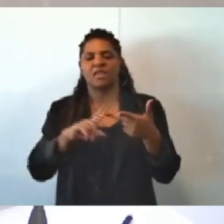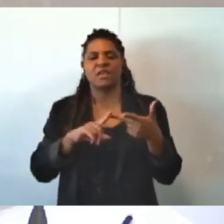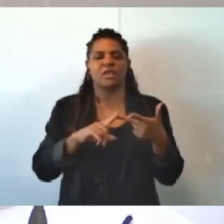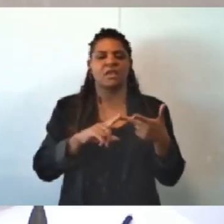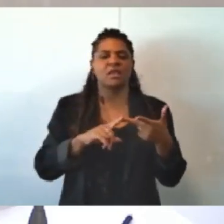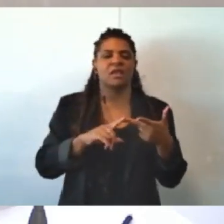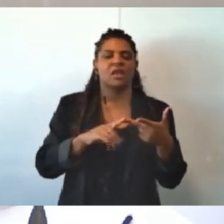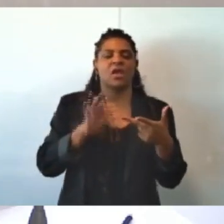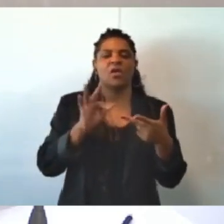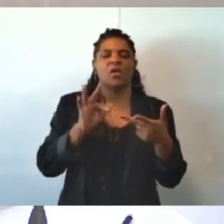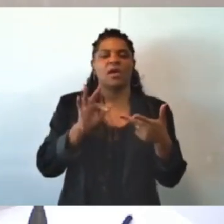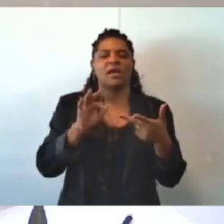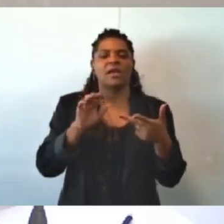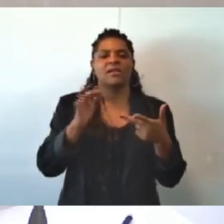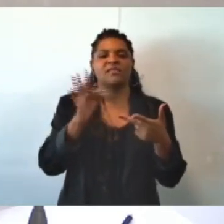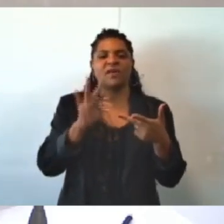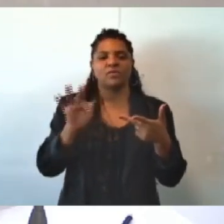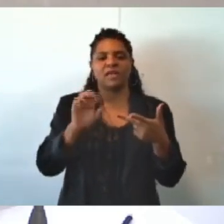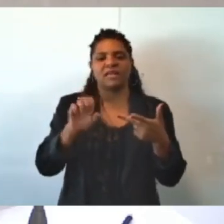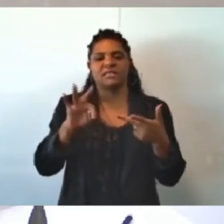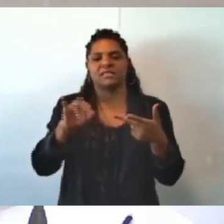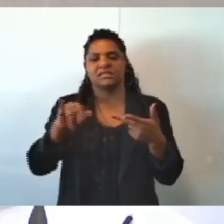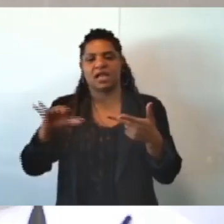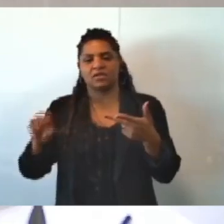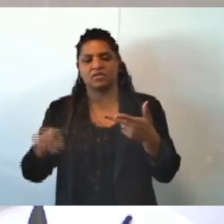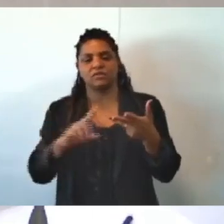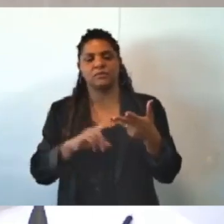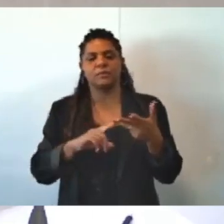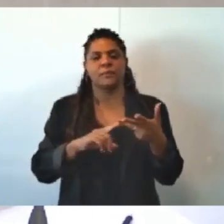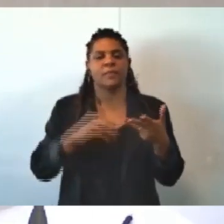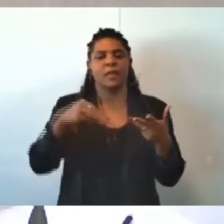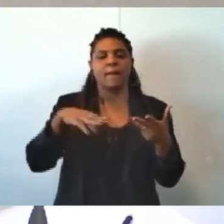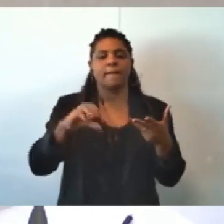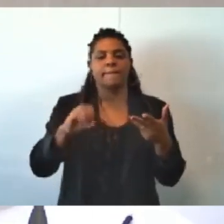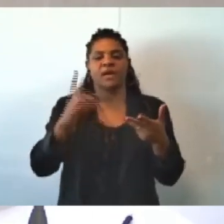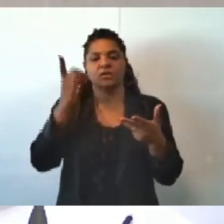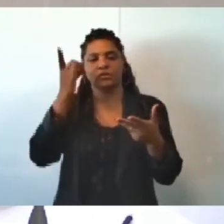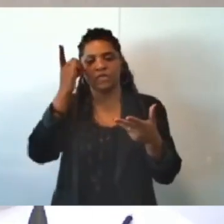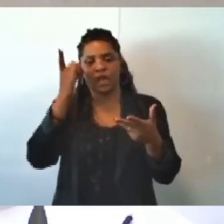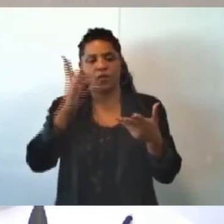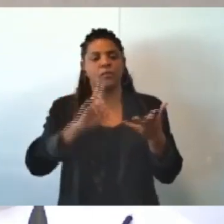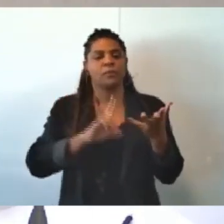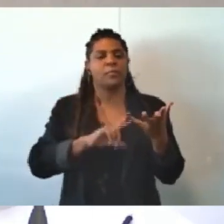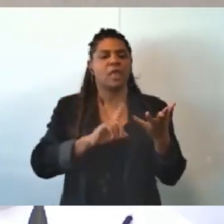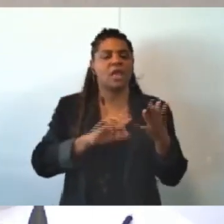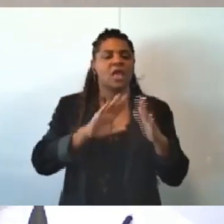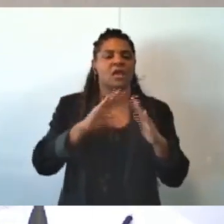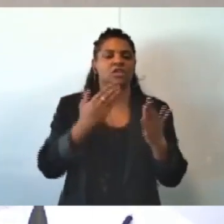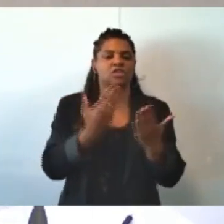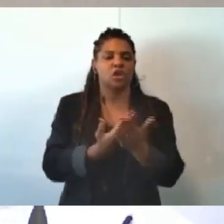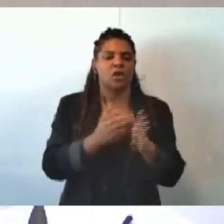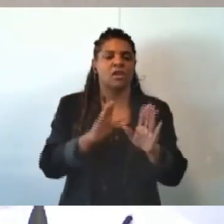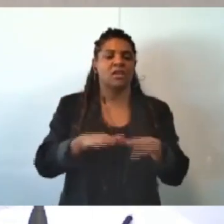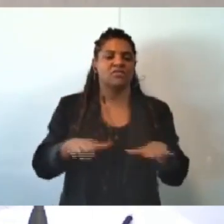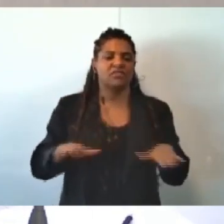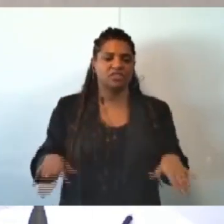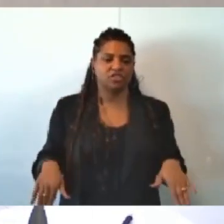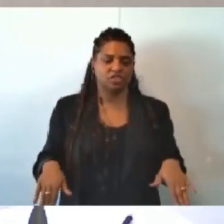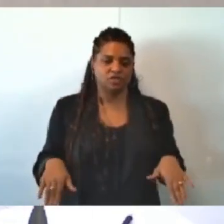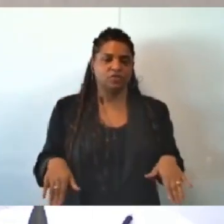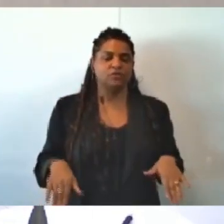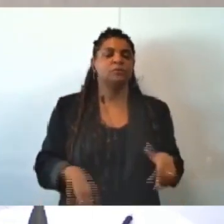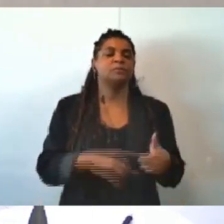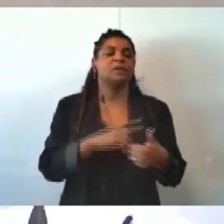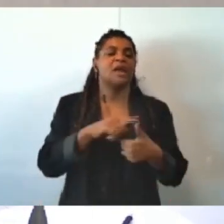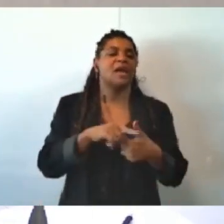alguma deficiência, temos o Manudal, temos escola infantil, creche, é a Recriança